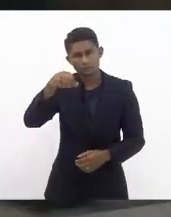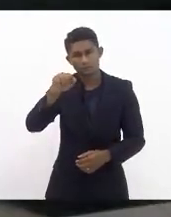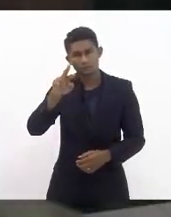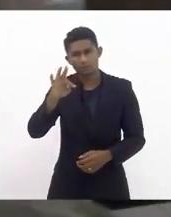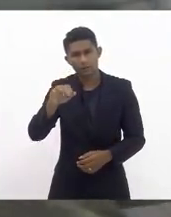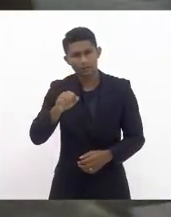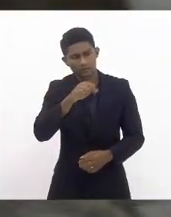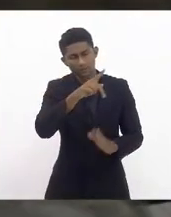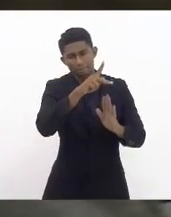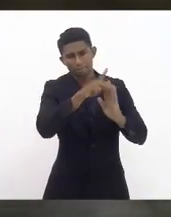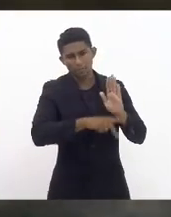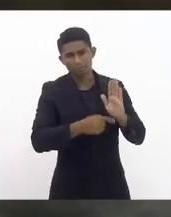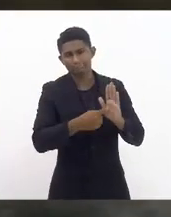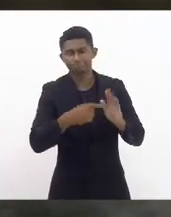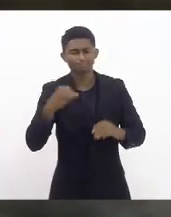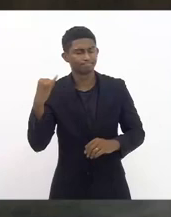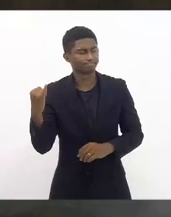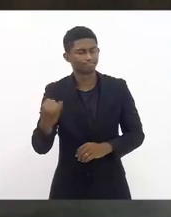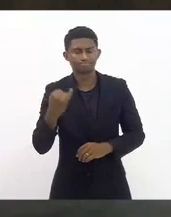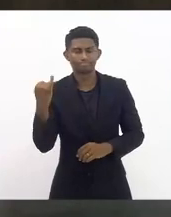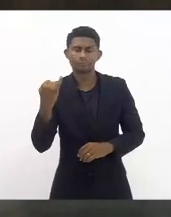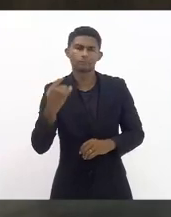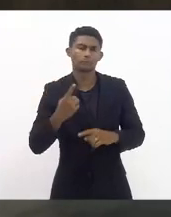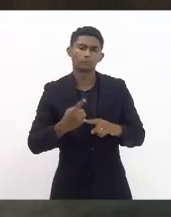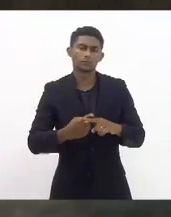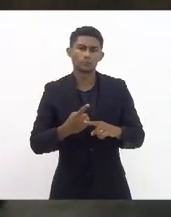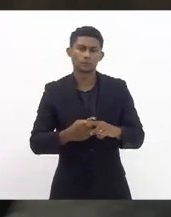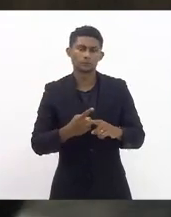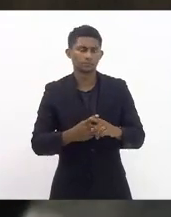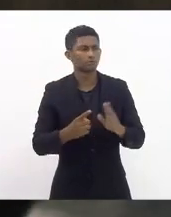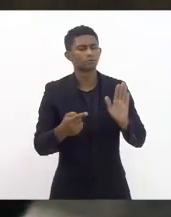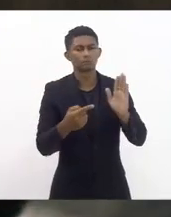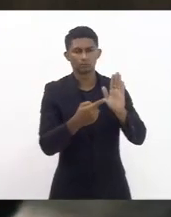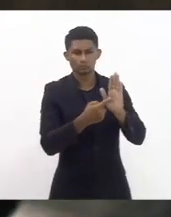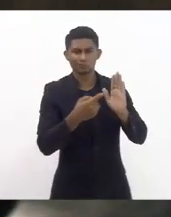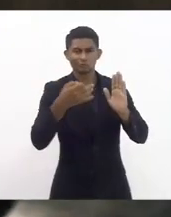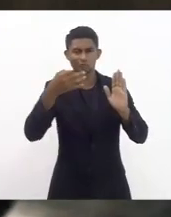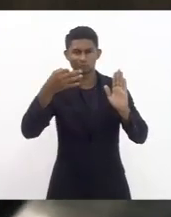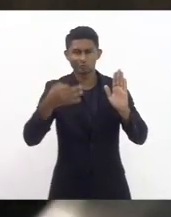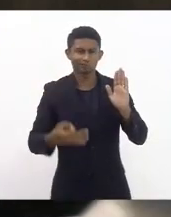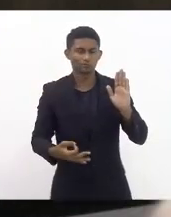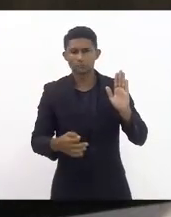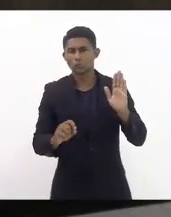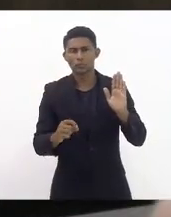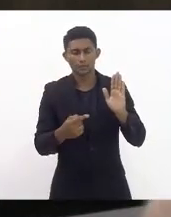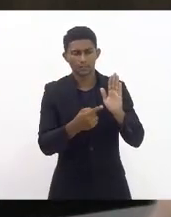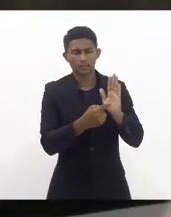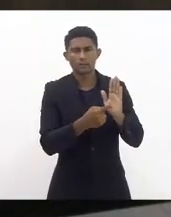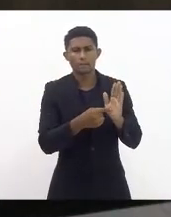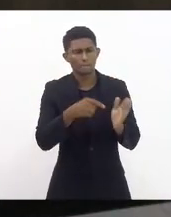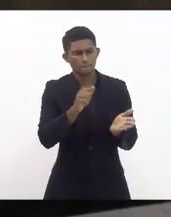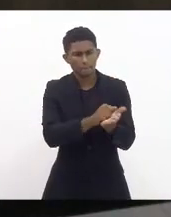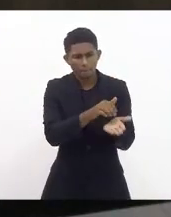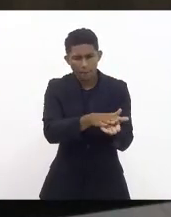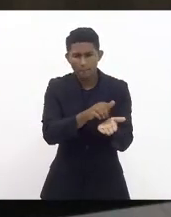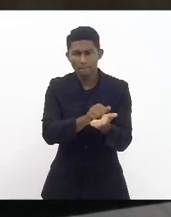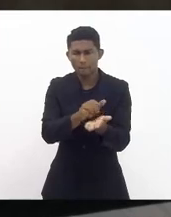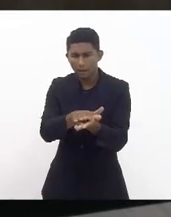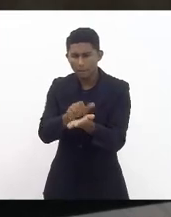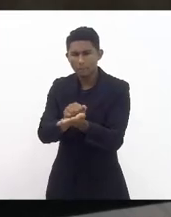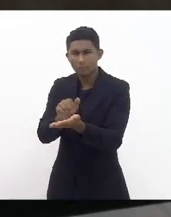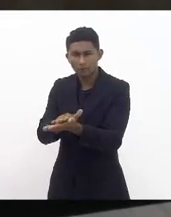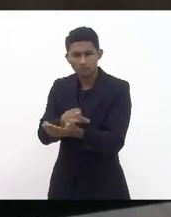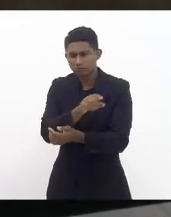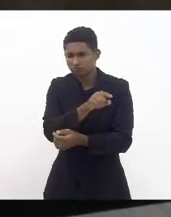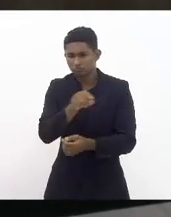trata de definir penalidades administrativas para aqueles e aquelas